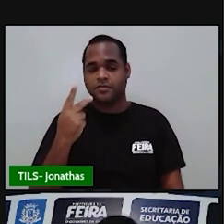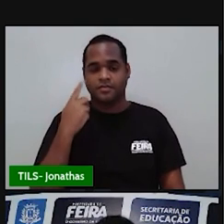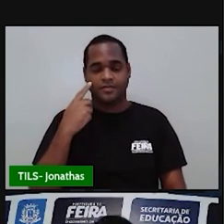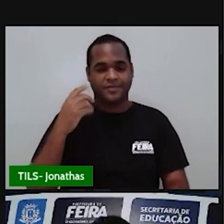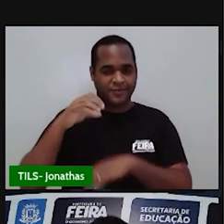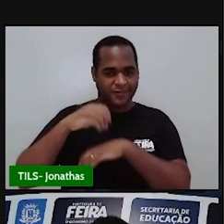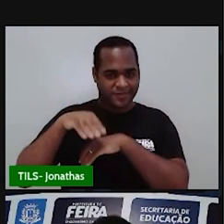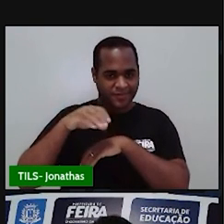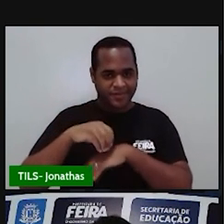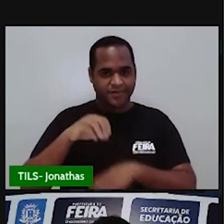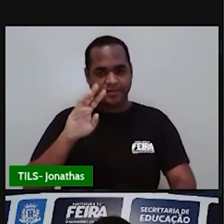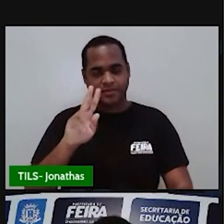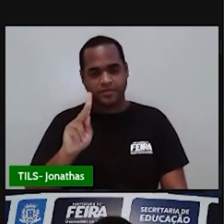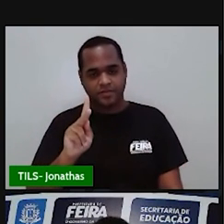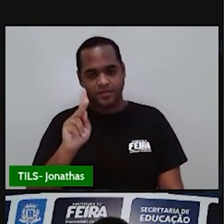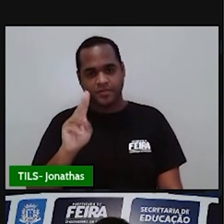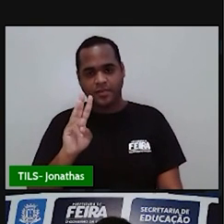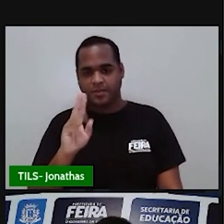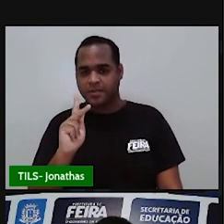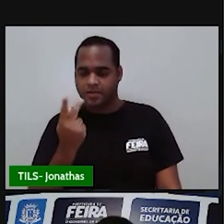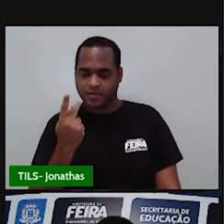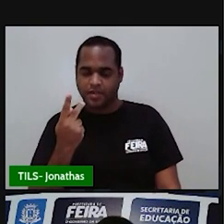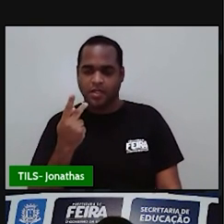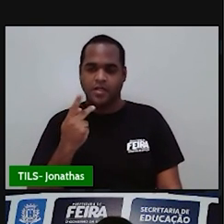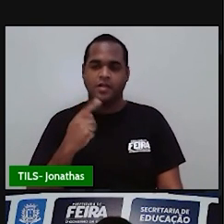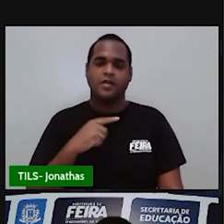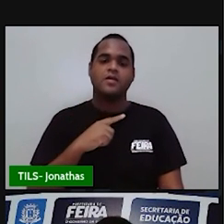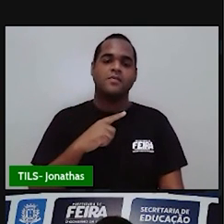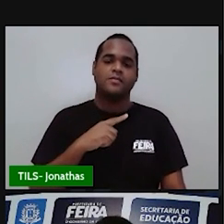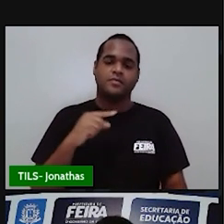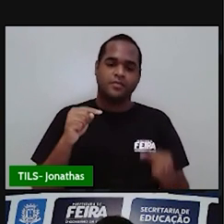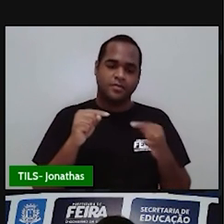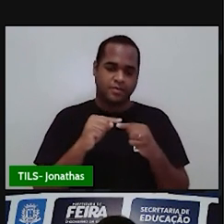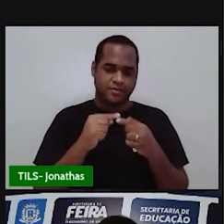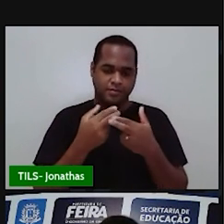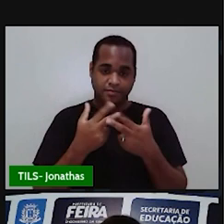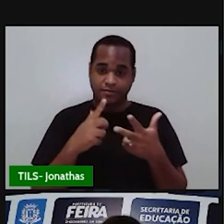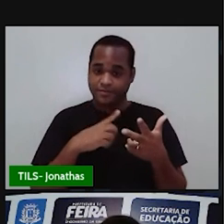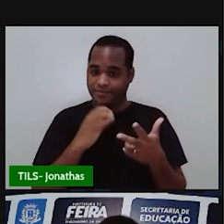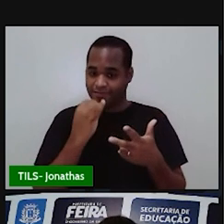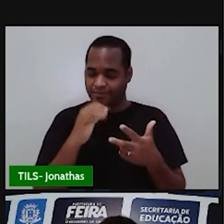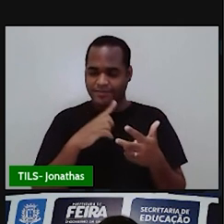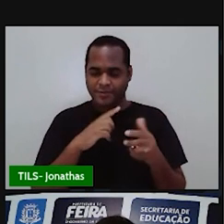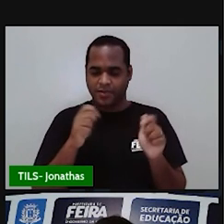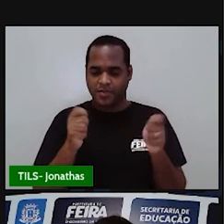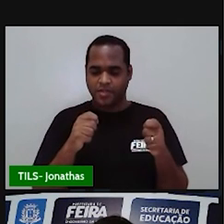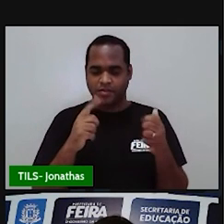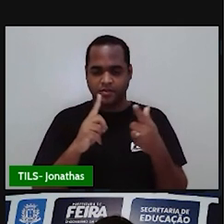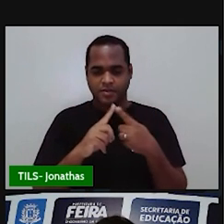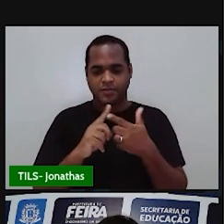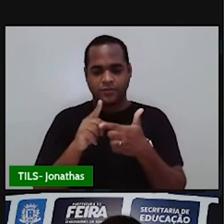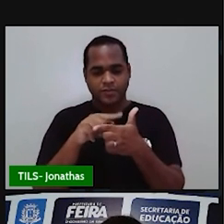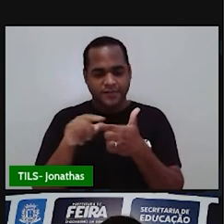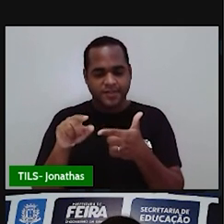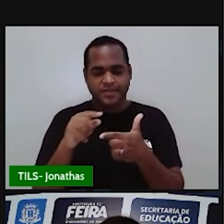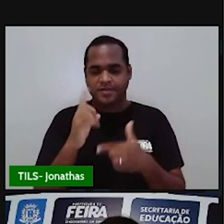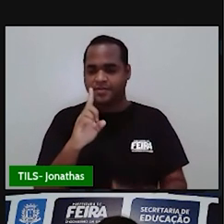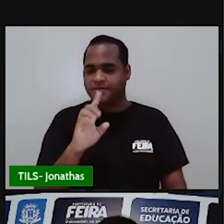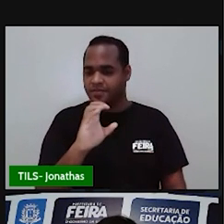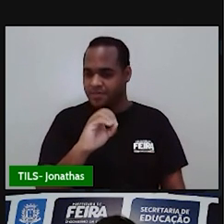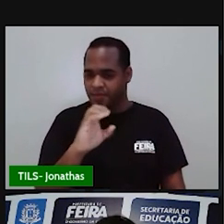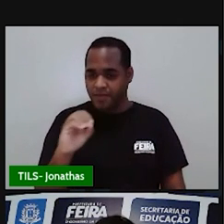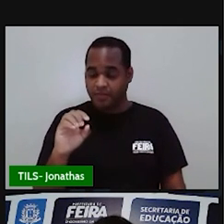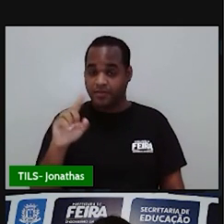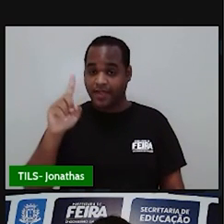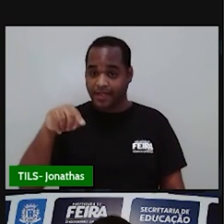colocando em kilowatt-hora, como aparece, né, o consumo da nossa conta de energia, é só dividir por 1.000. Então, uma